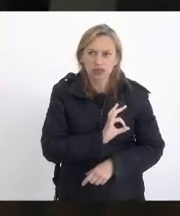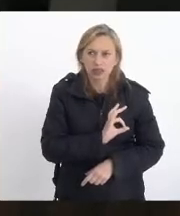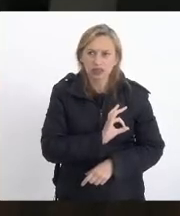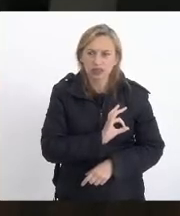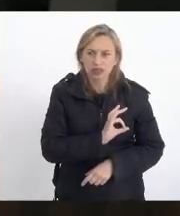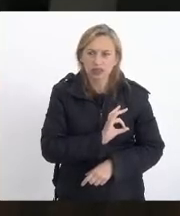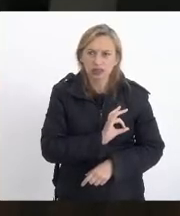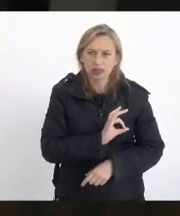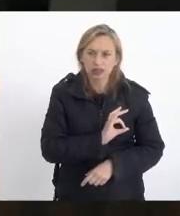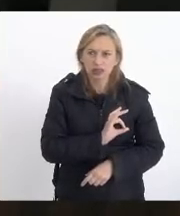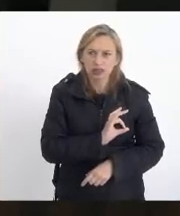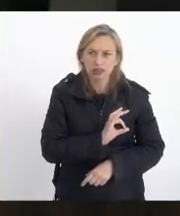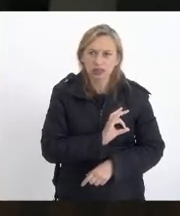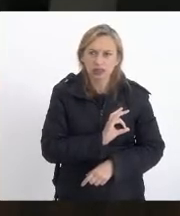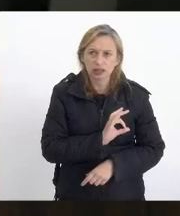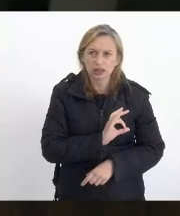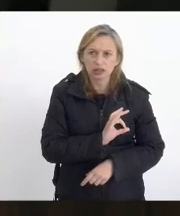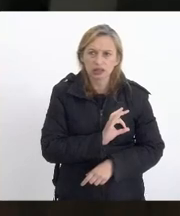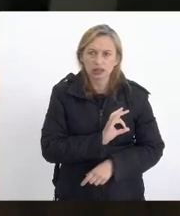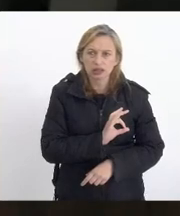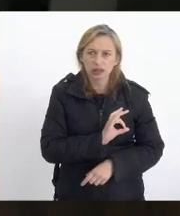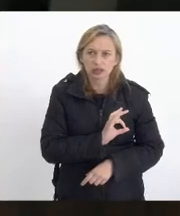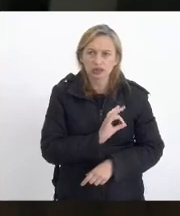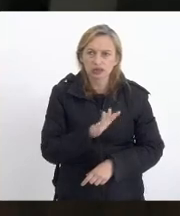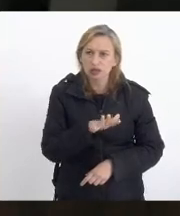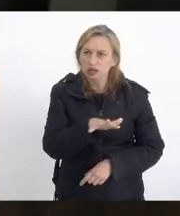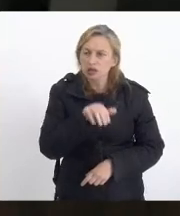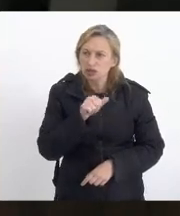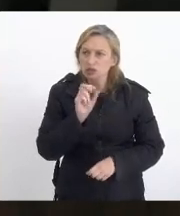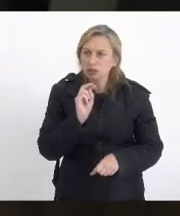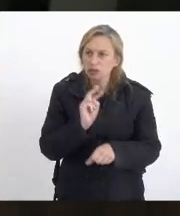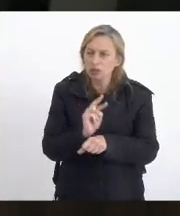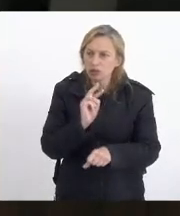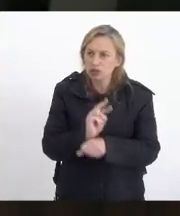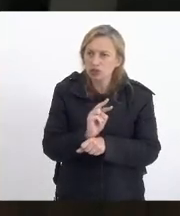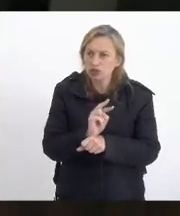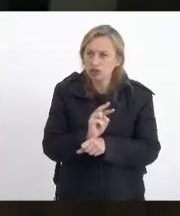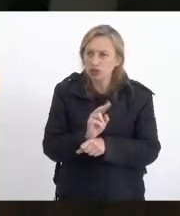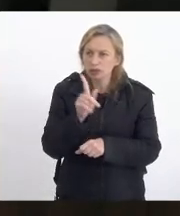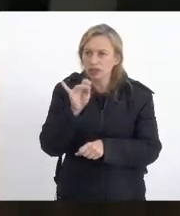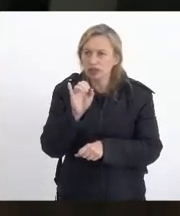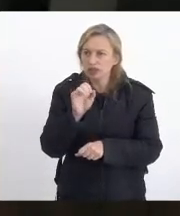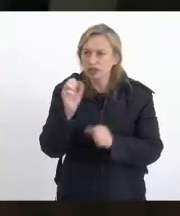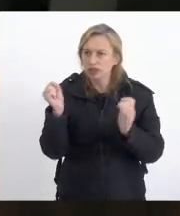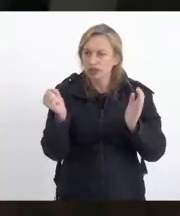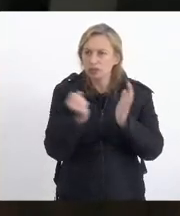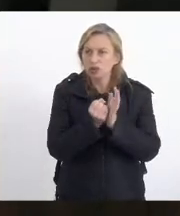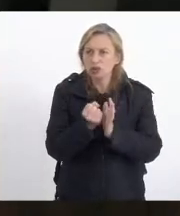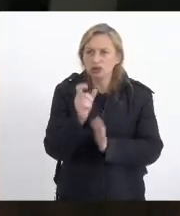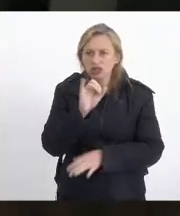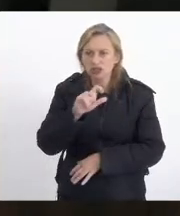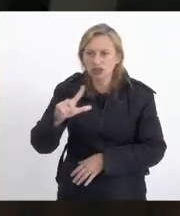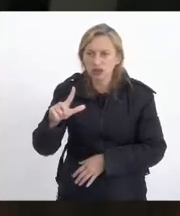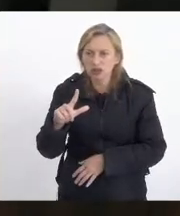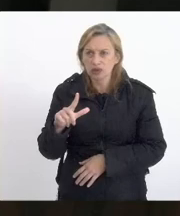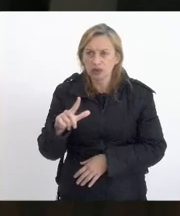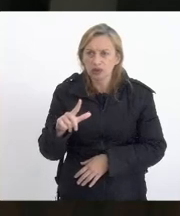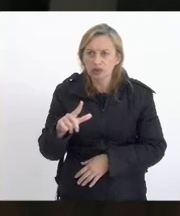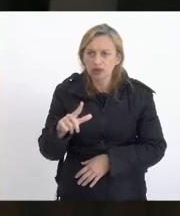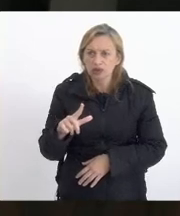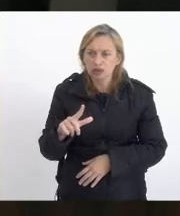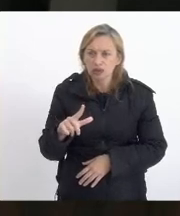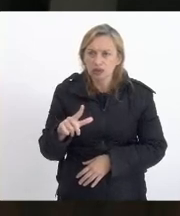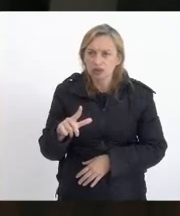que foi convocado para proteger o patrimônio civil diante